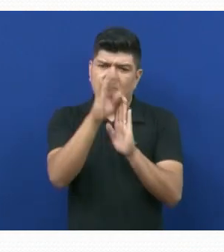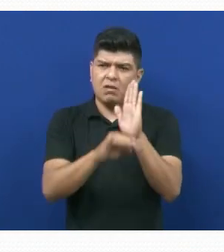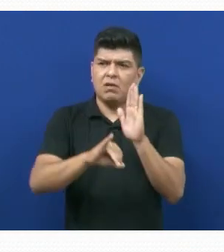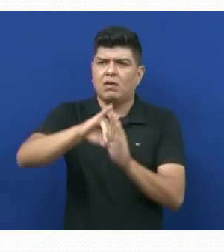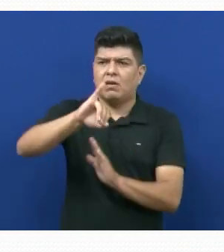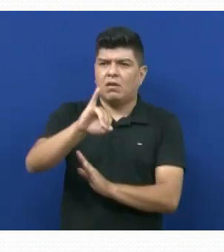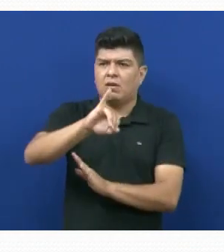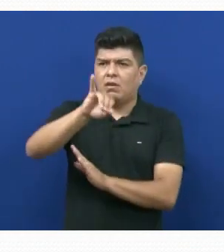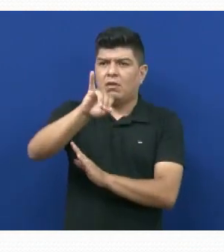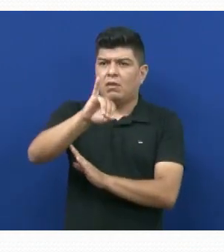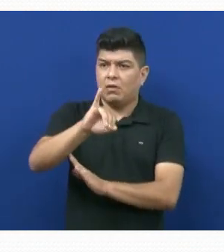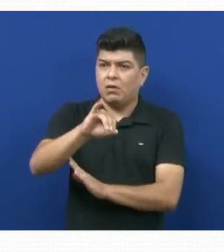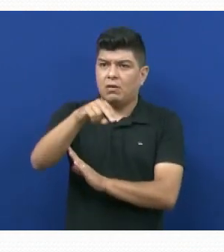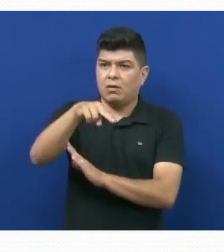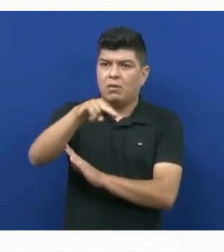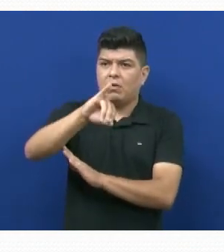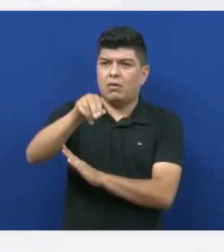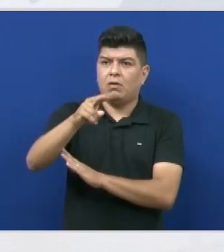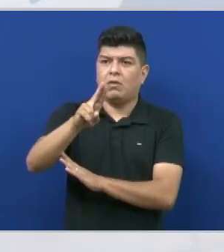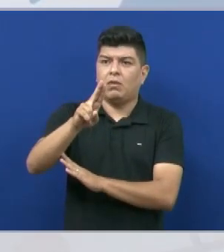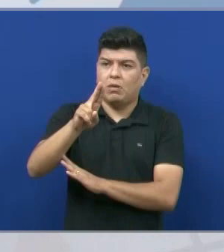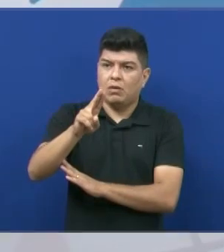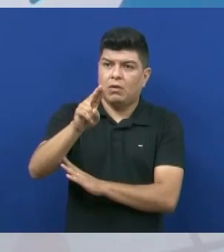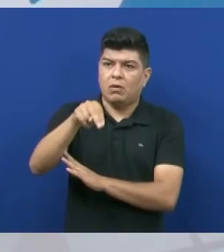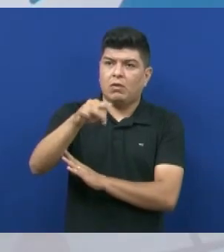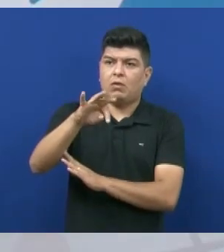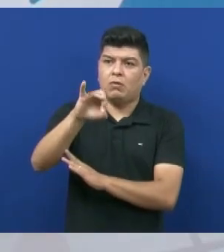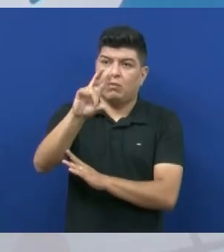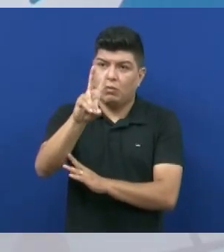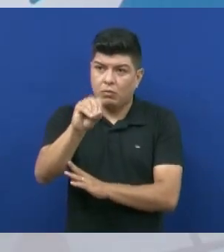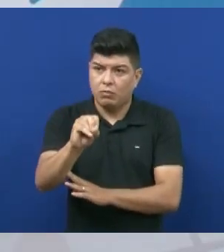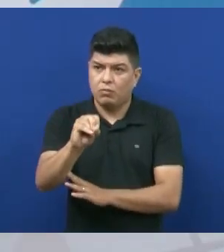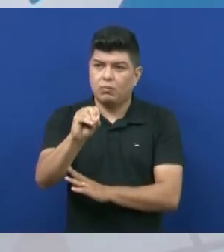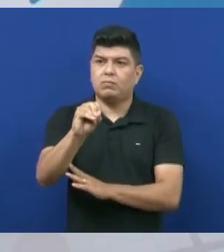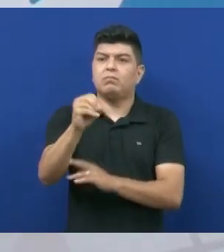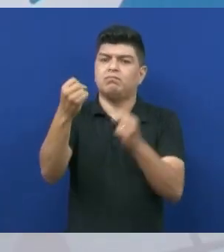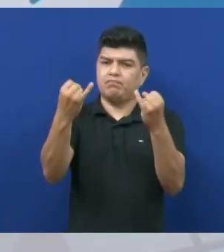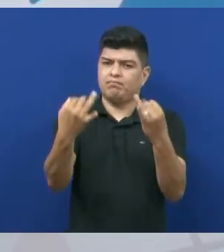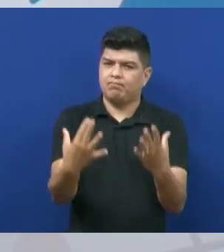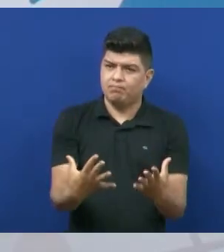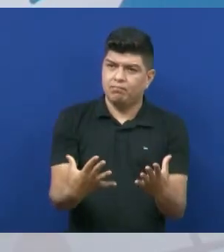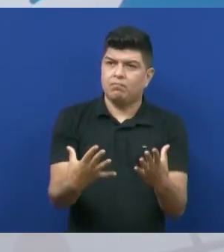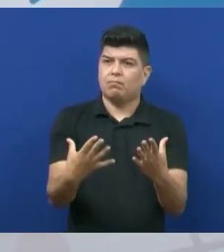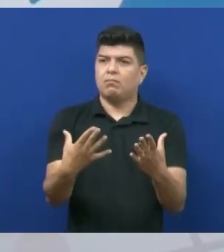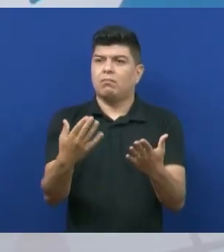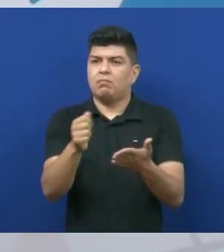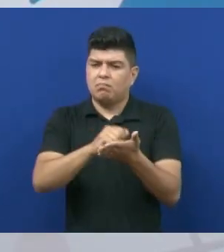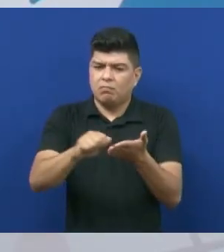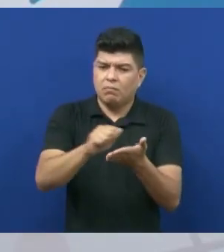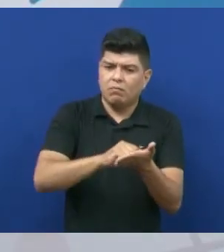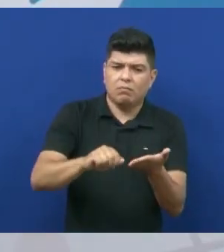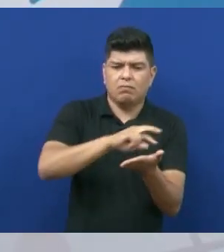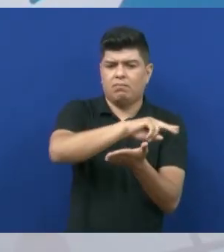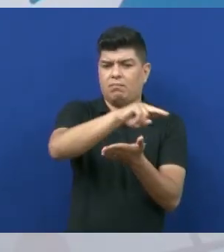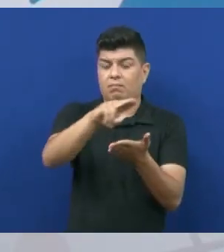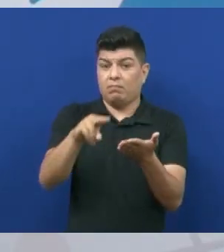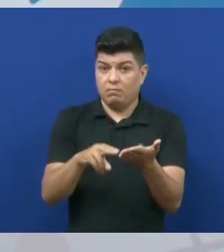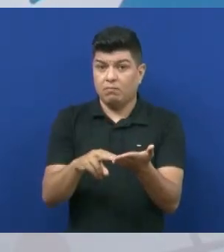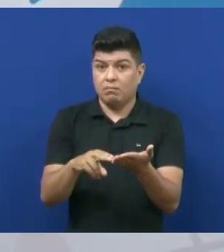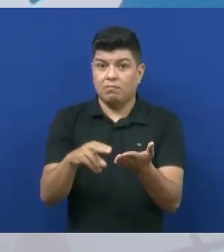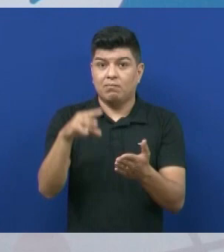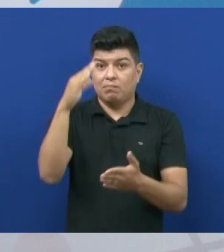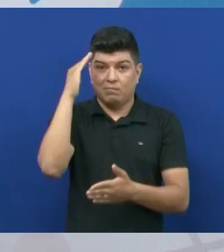ouvi falar nisso? Pois nós vamos ouvir falar hoje, né? Falar sobre injunção, narração, descrição, dissertação, para que